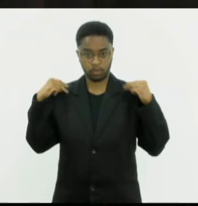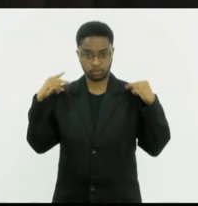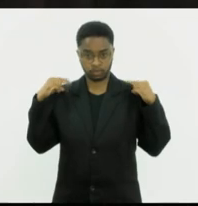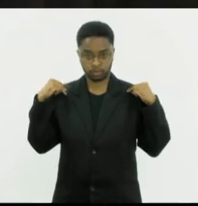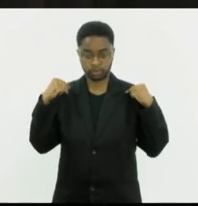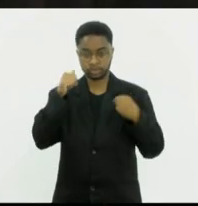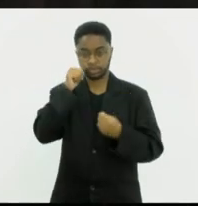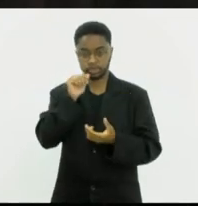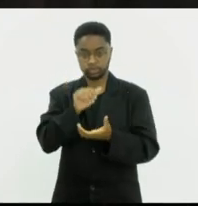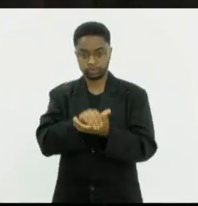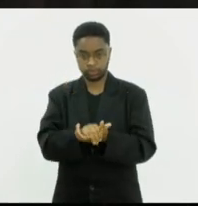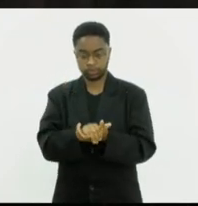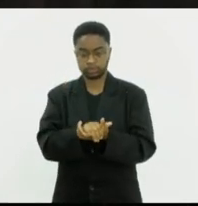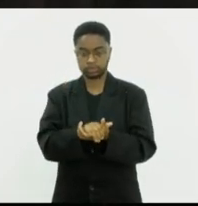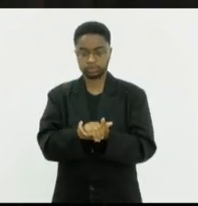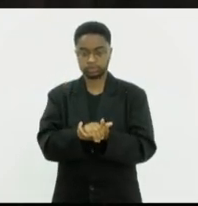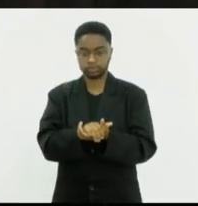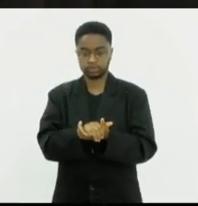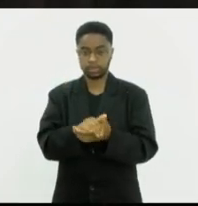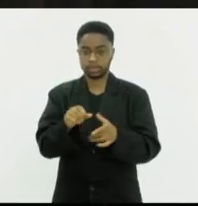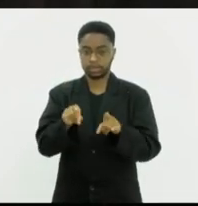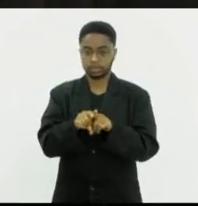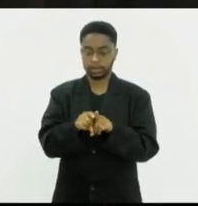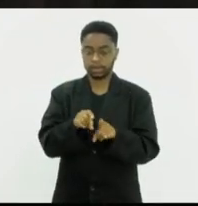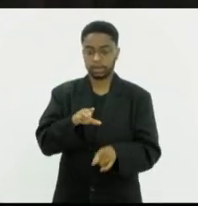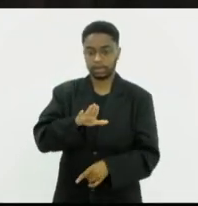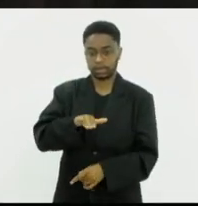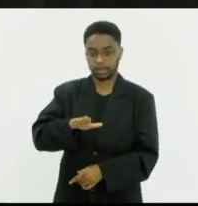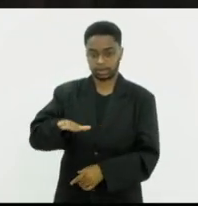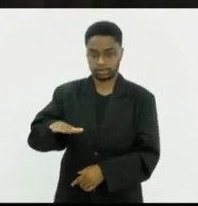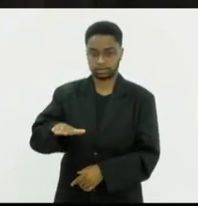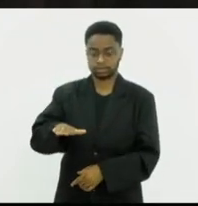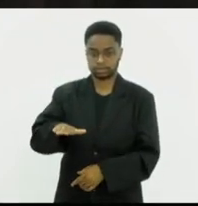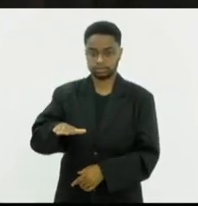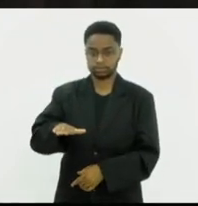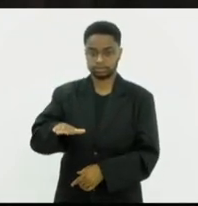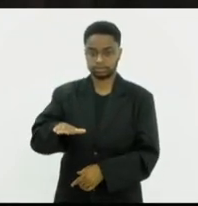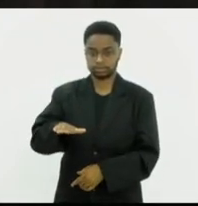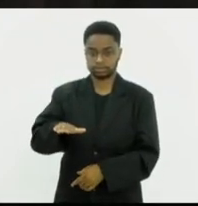do motorista e uma criança,